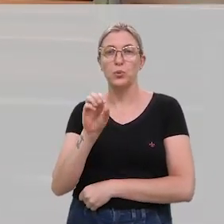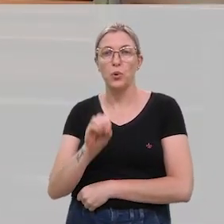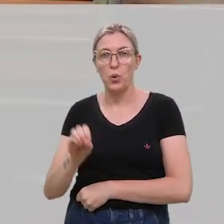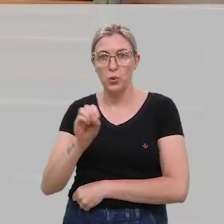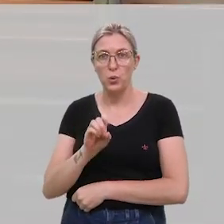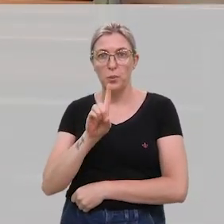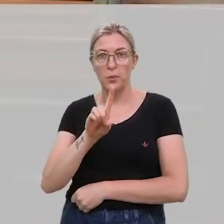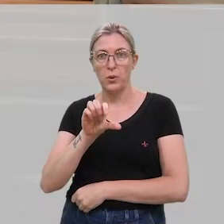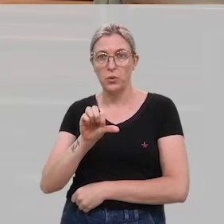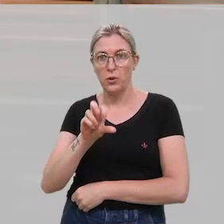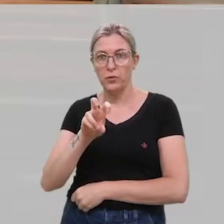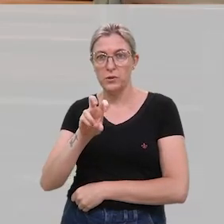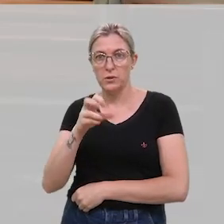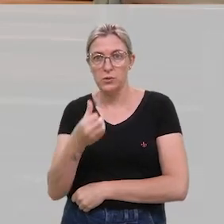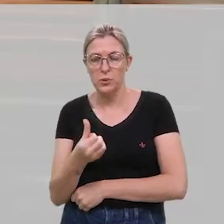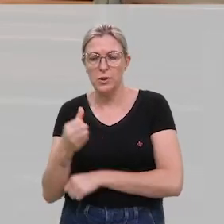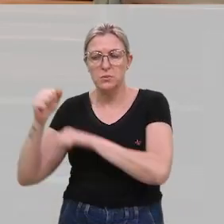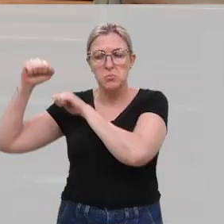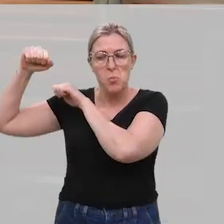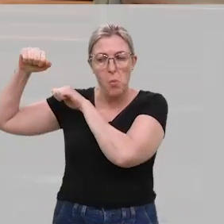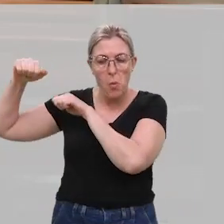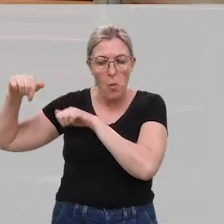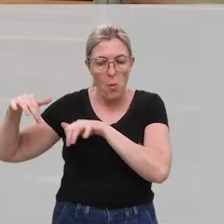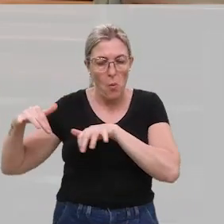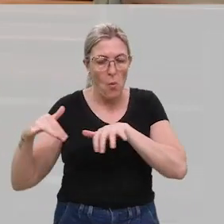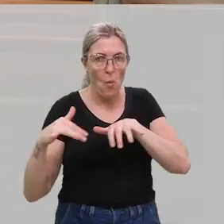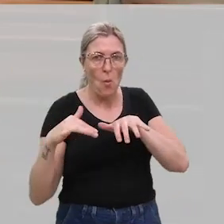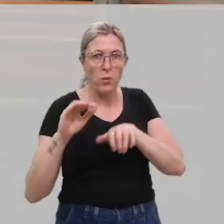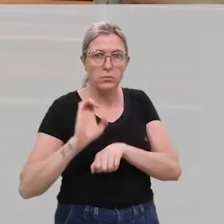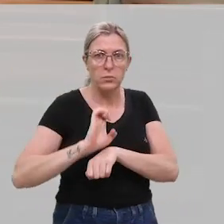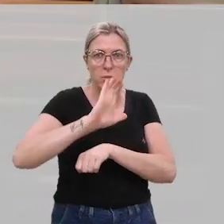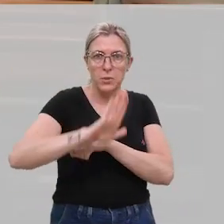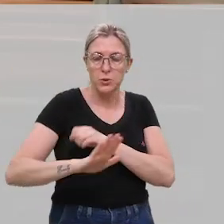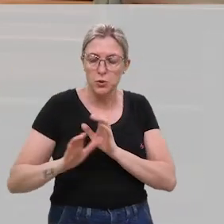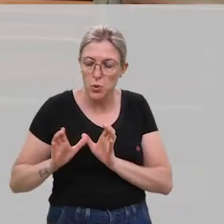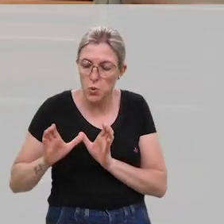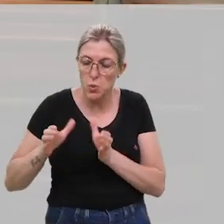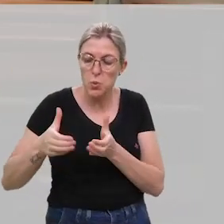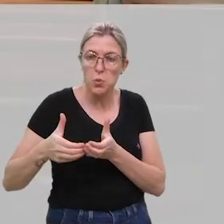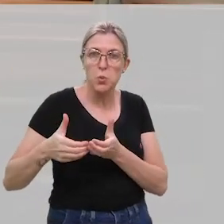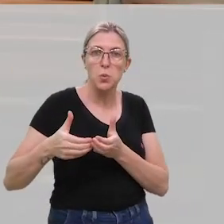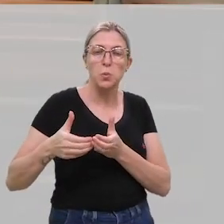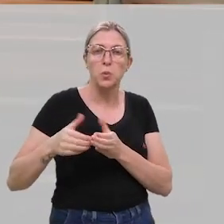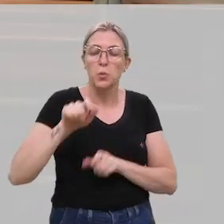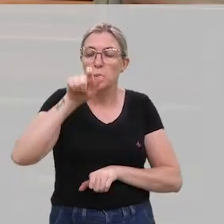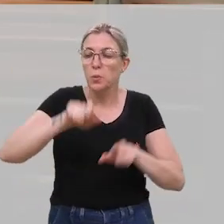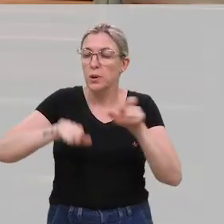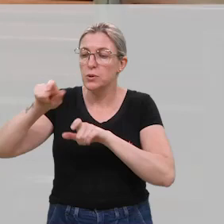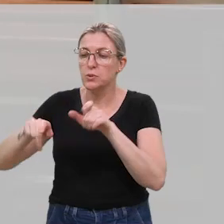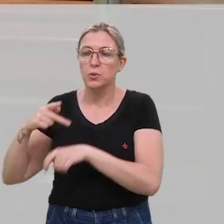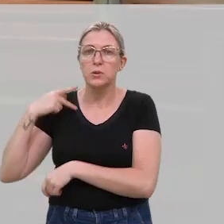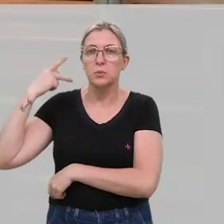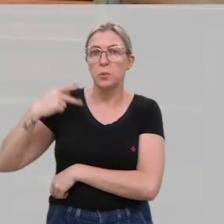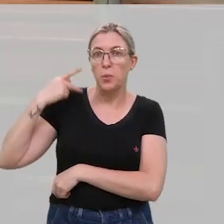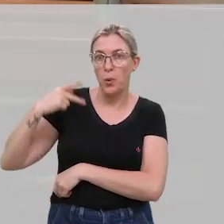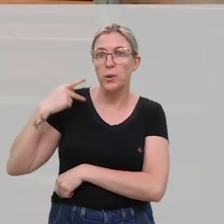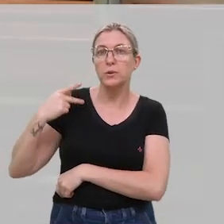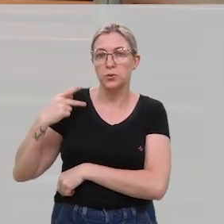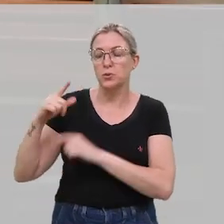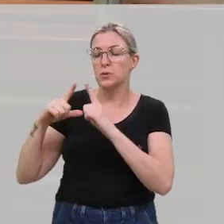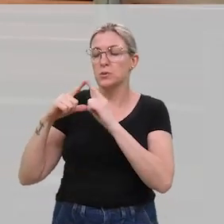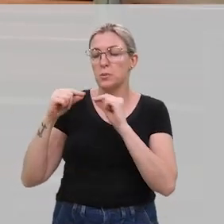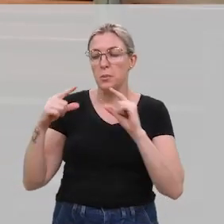de 1956, desembarca em Erechim uma comitiva de Brasília. Na época, o então